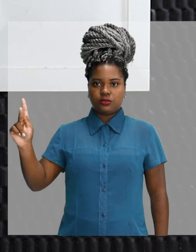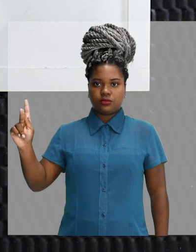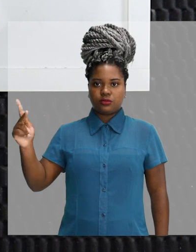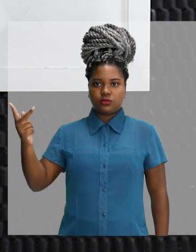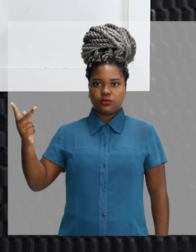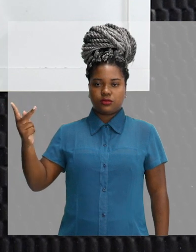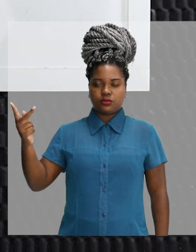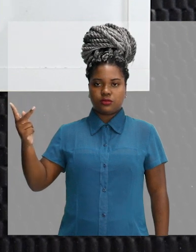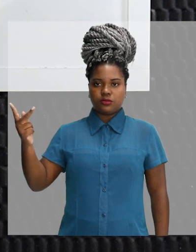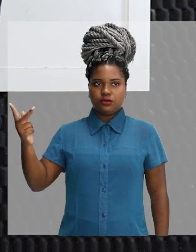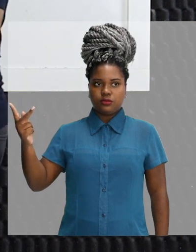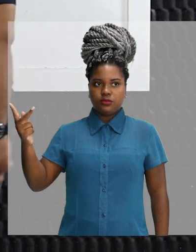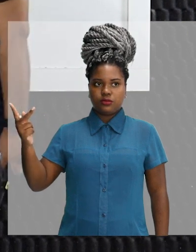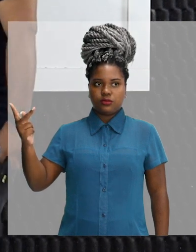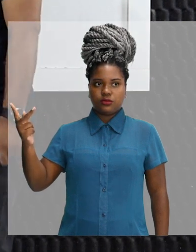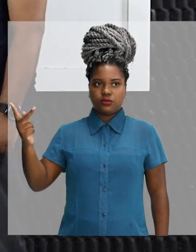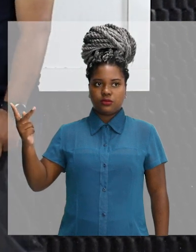30